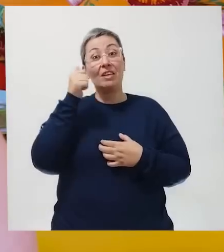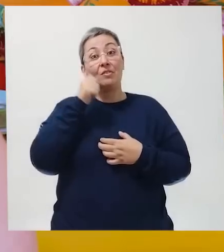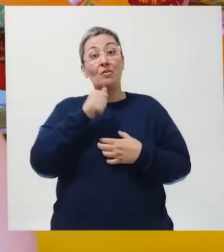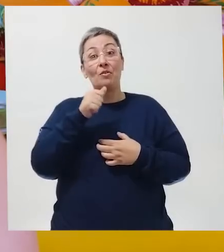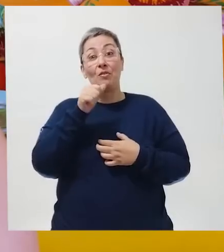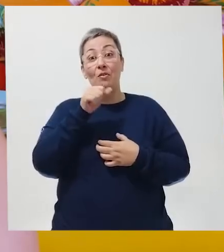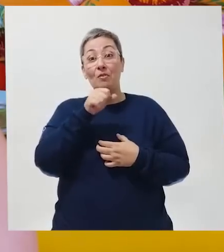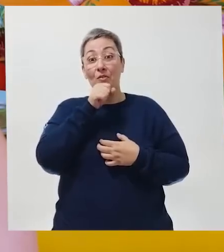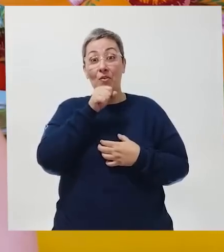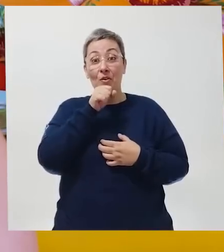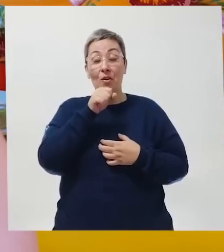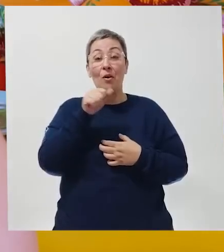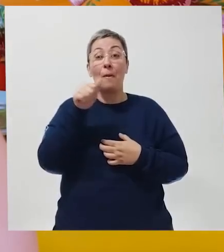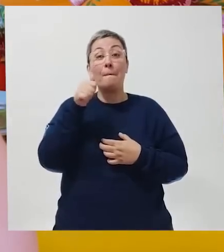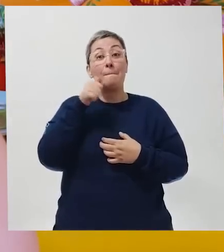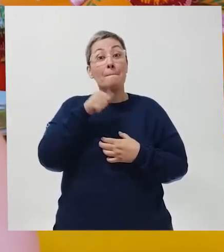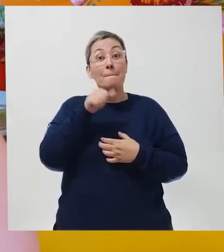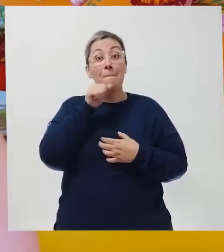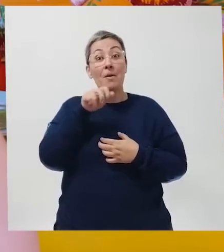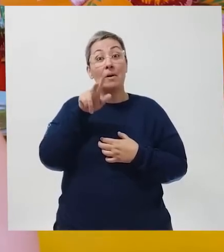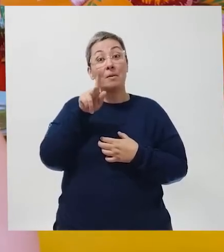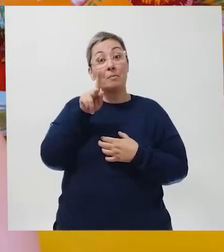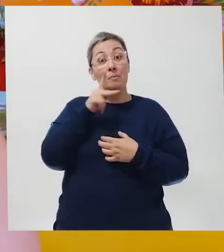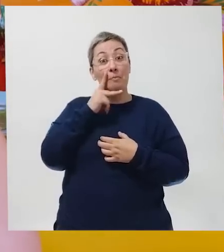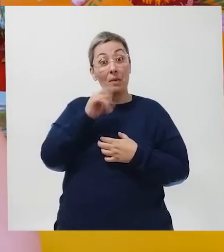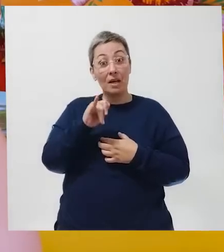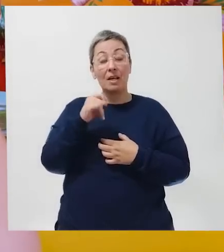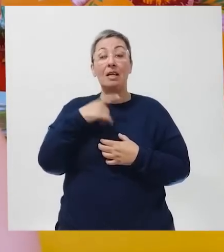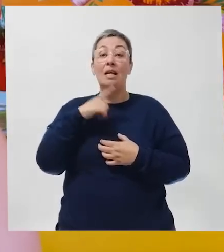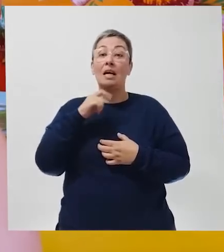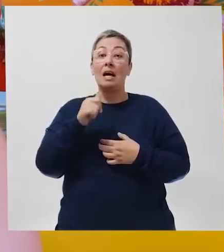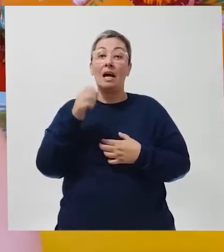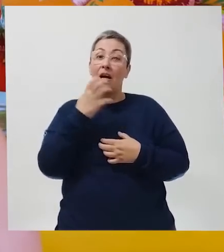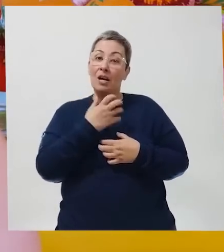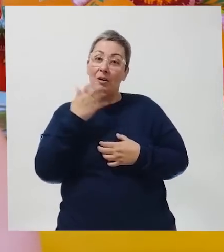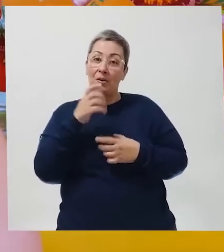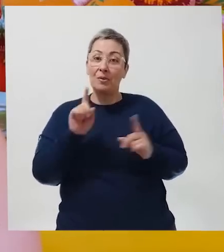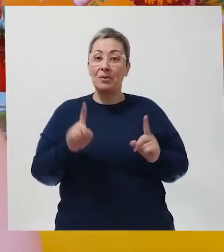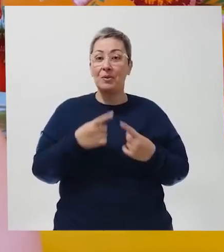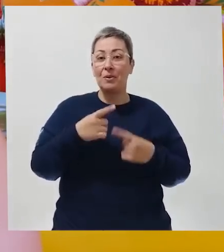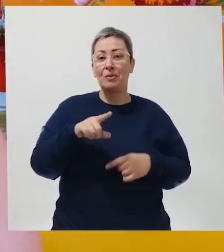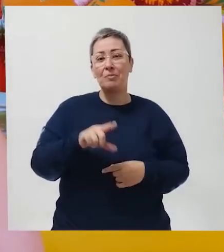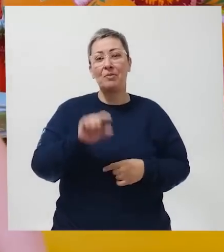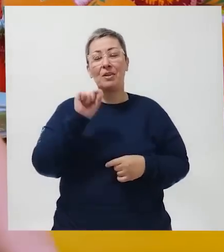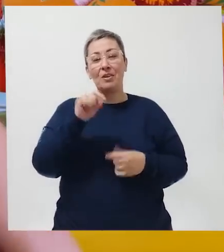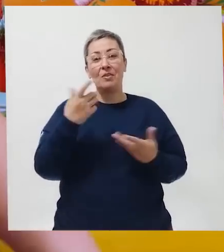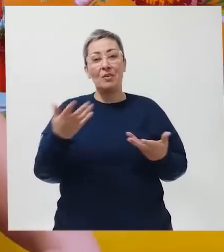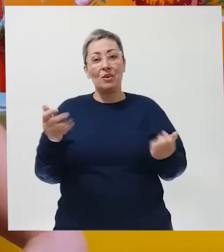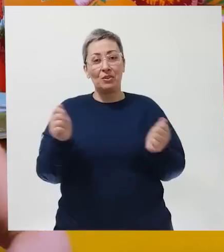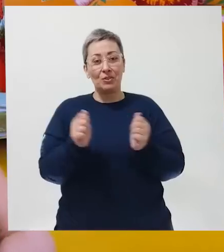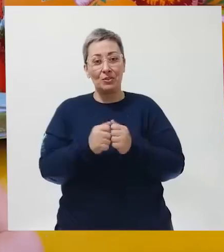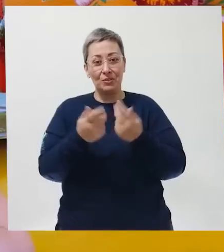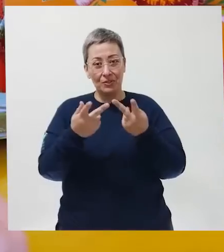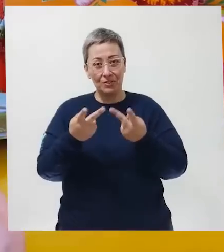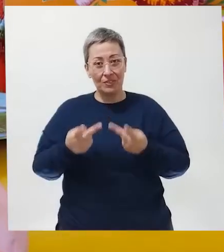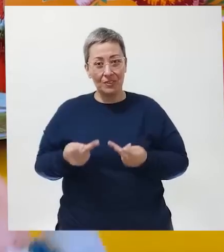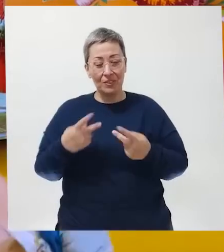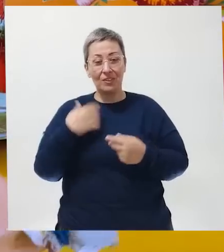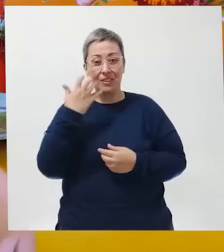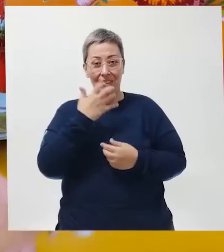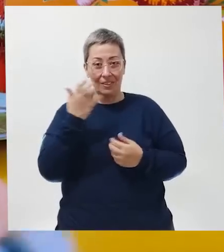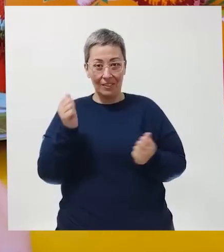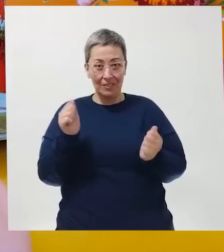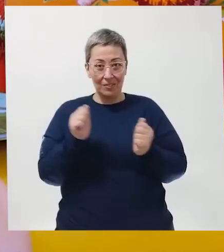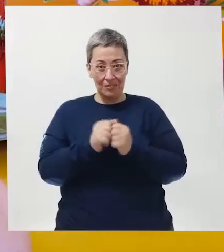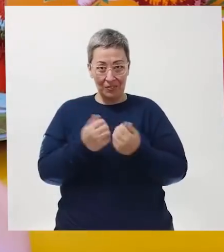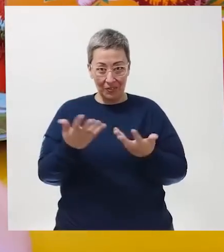Ela gostava muito de cantar, a minha avó paterna. E uma das músicas preferidas dela é essa que eu vou cantar para